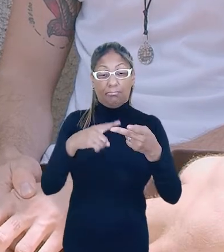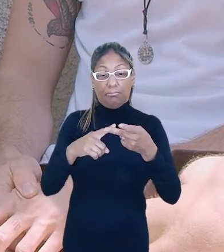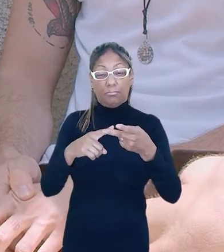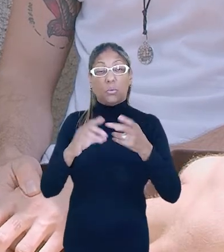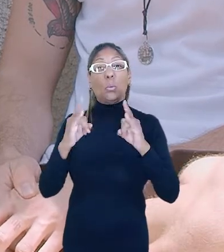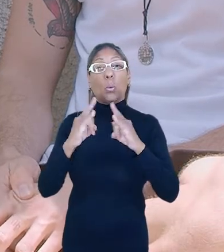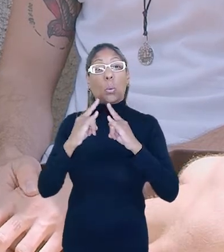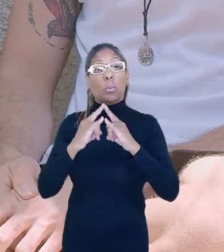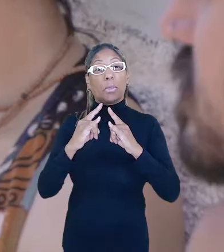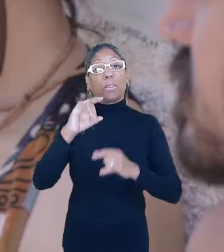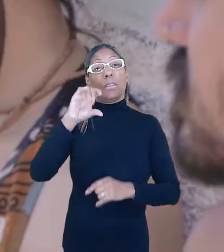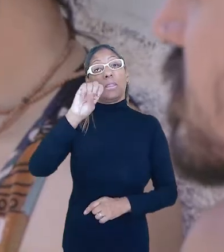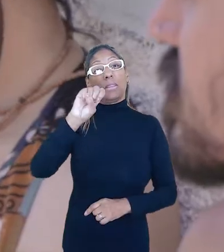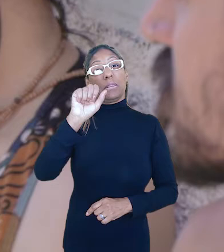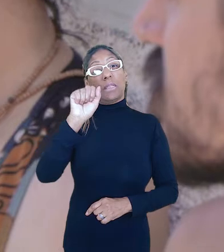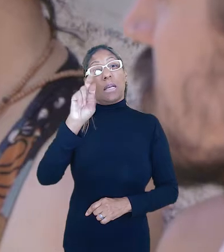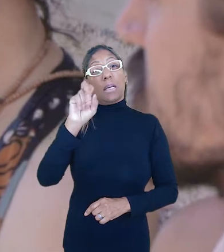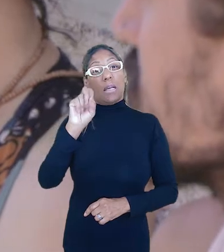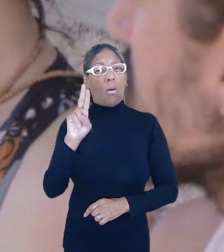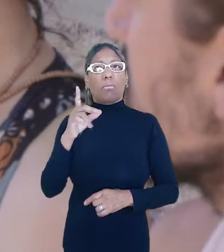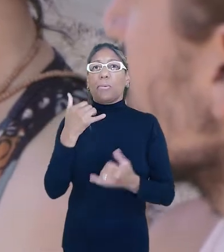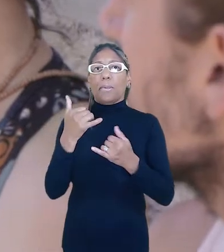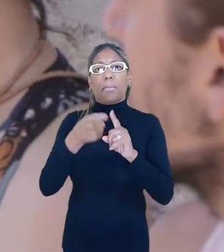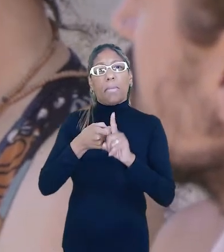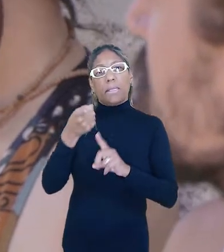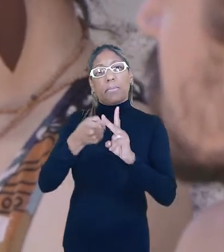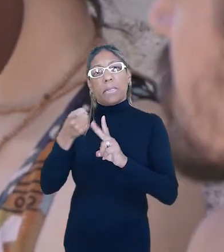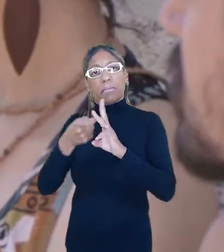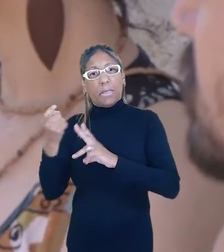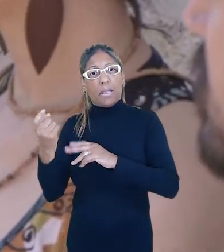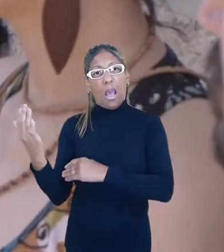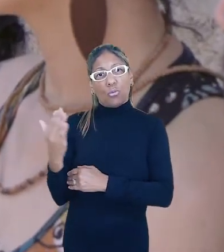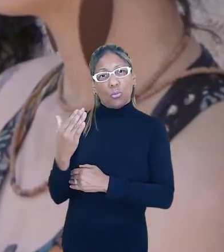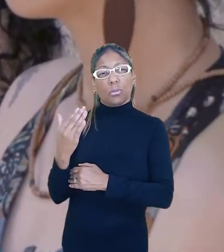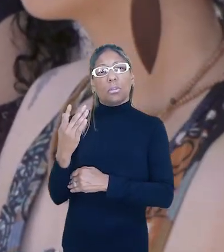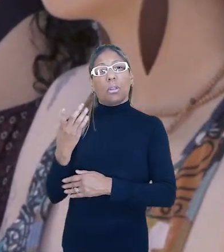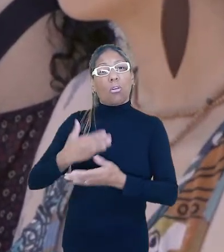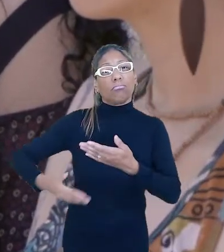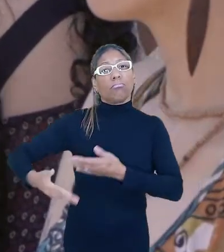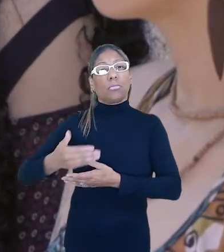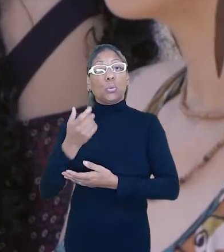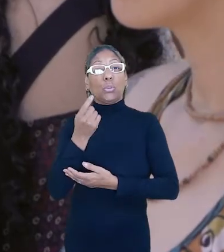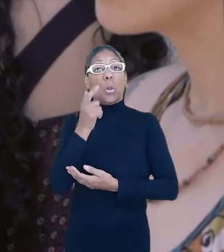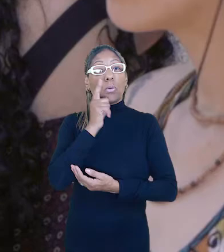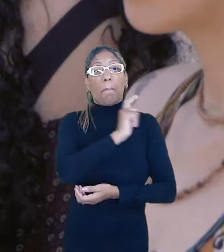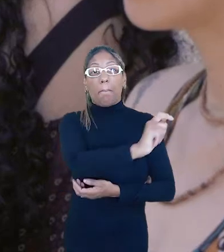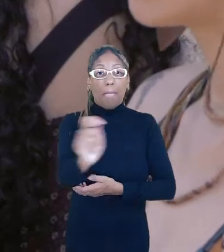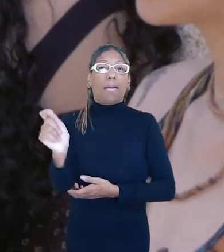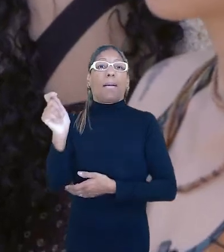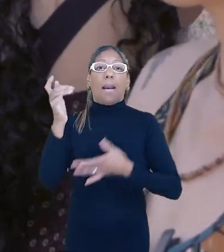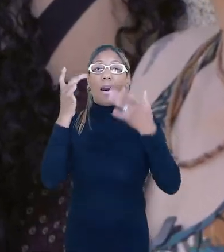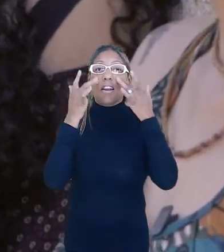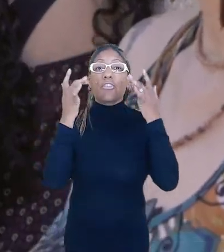Foi também o Clube do Sarau. Pessoas, né, que paguem uma mensalidade, a gente ofereça uma contrapartida bem legal para ela, e esse dinheiro conseguir